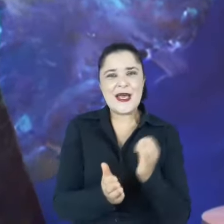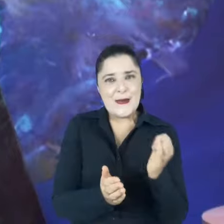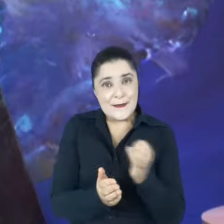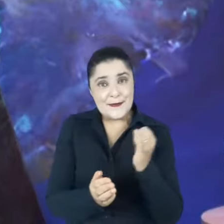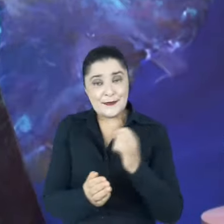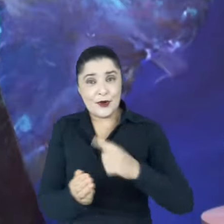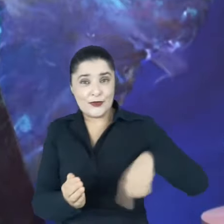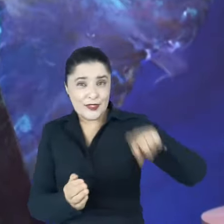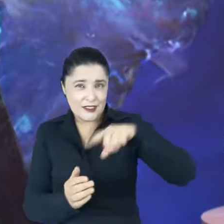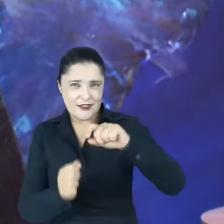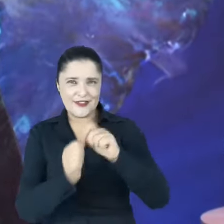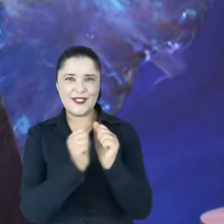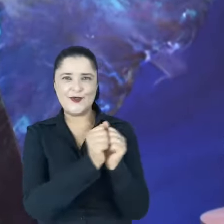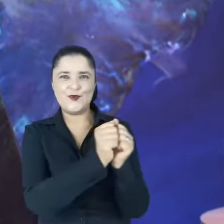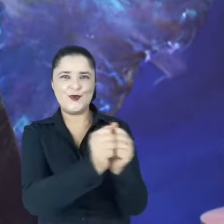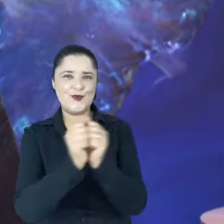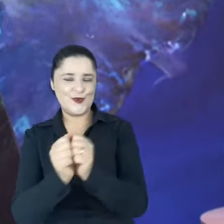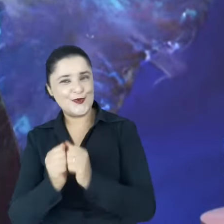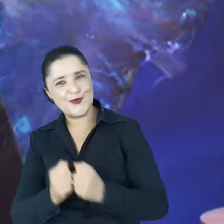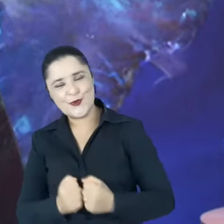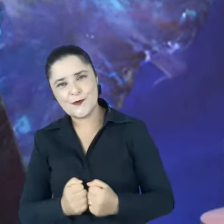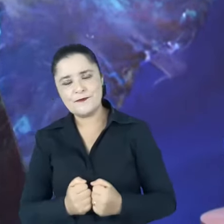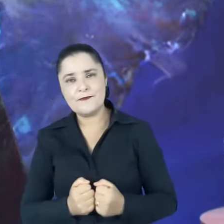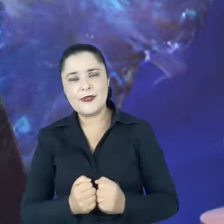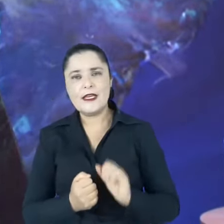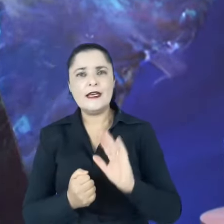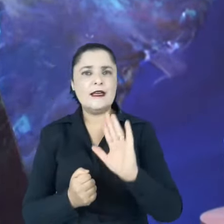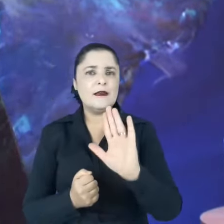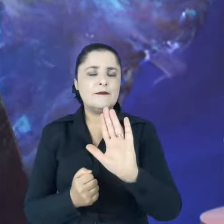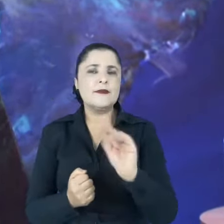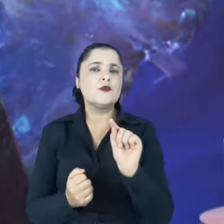juntos. O ponto, Patrícia,